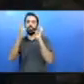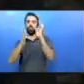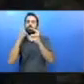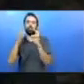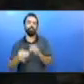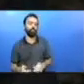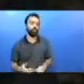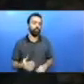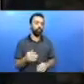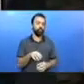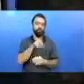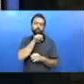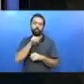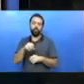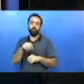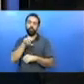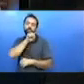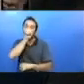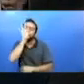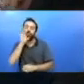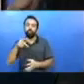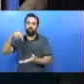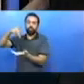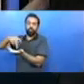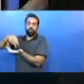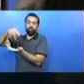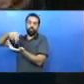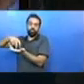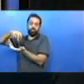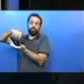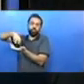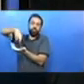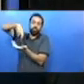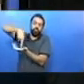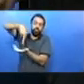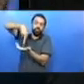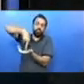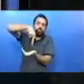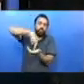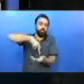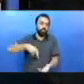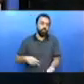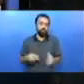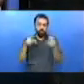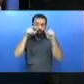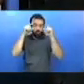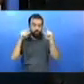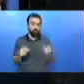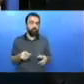por exemplo, a mula sem cabeça, o saci, a cuca, e temos aqui ao centro, olhem, o